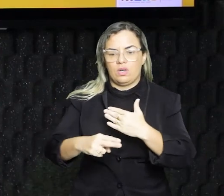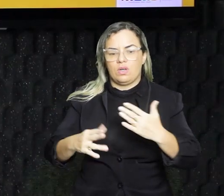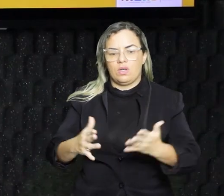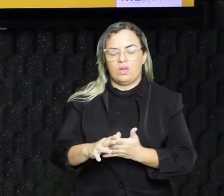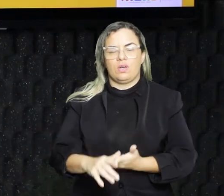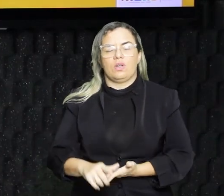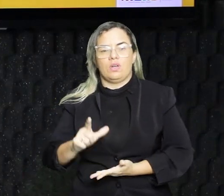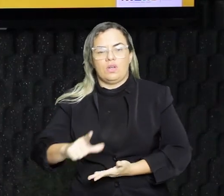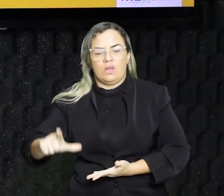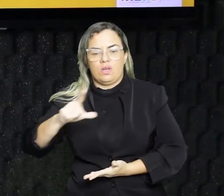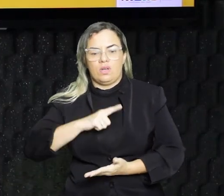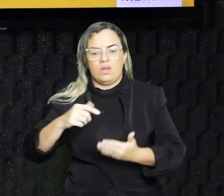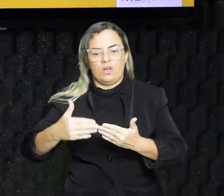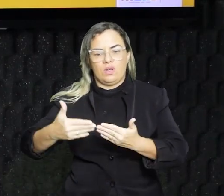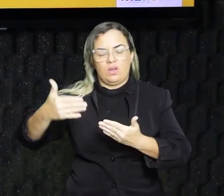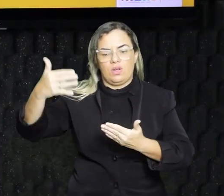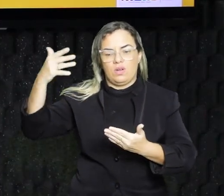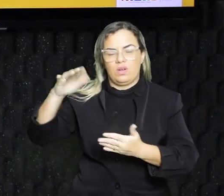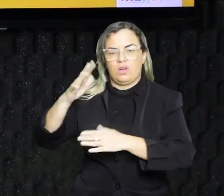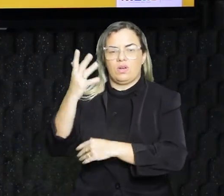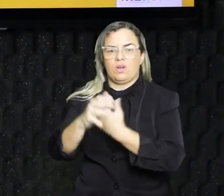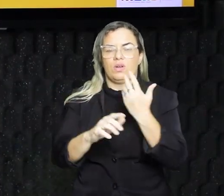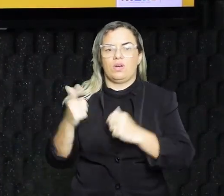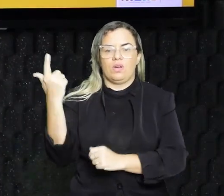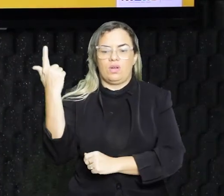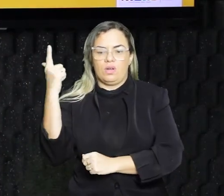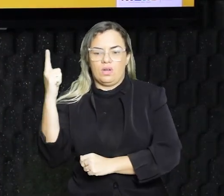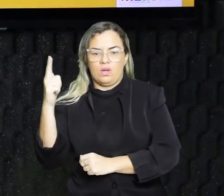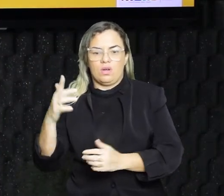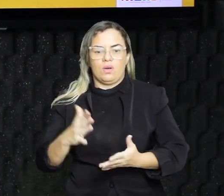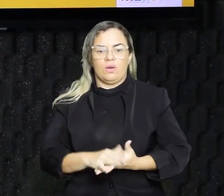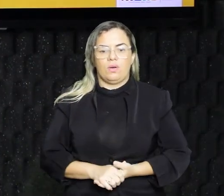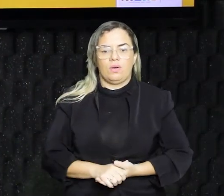trás uma paisagem geográfica que